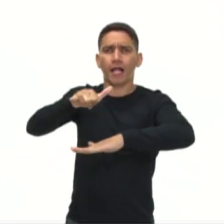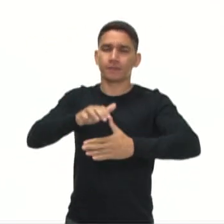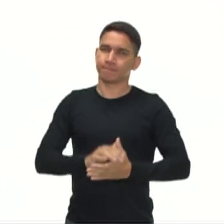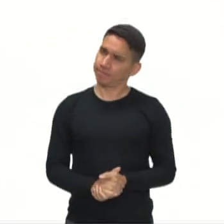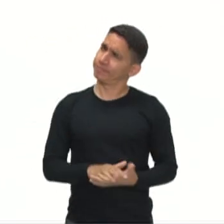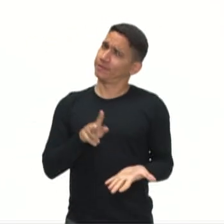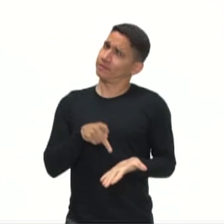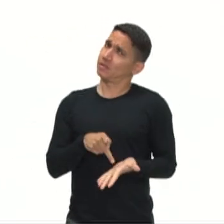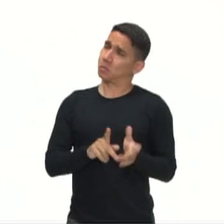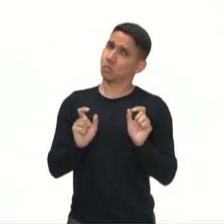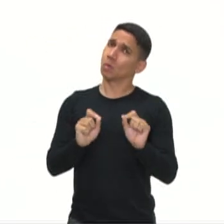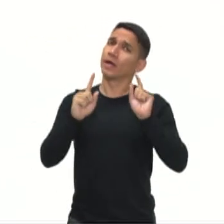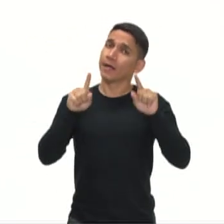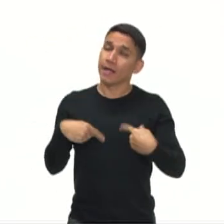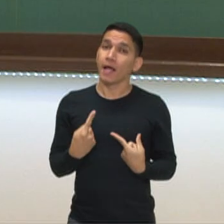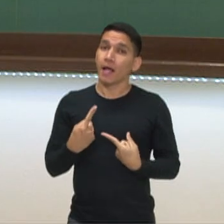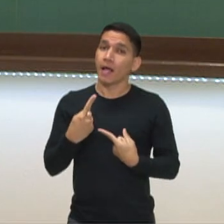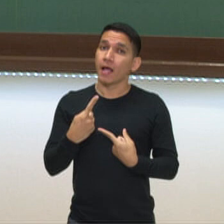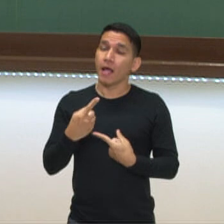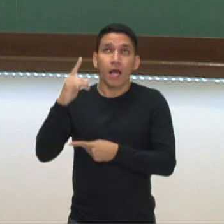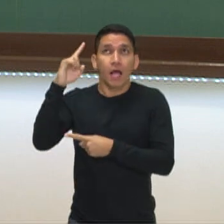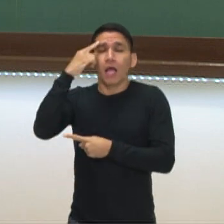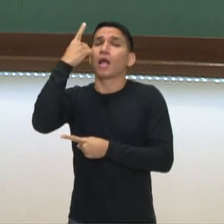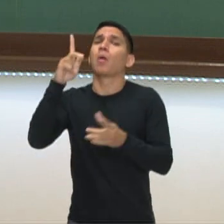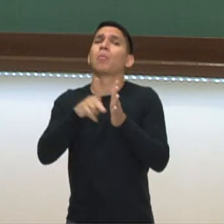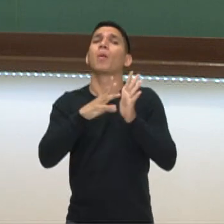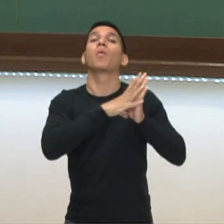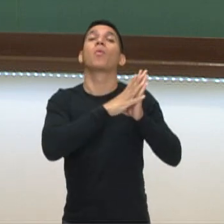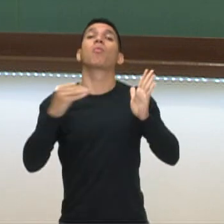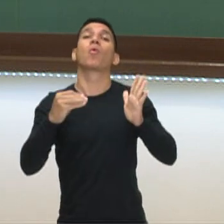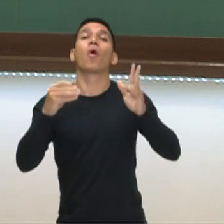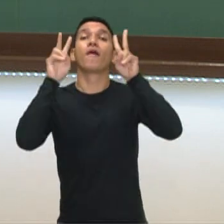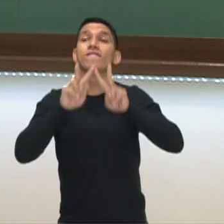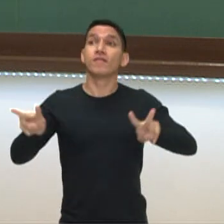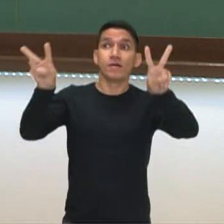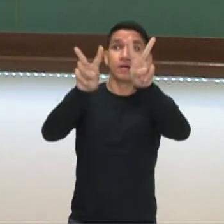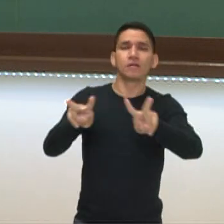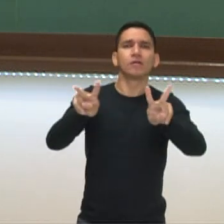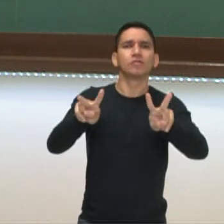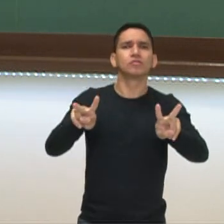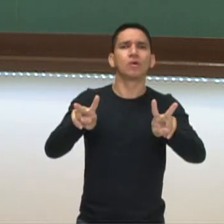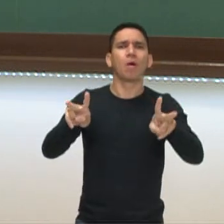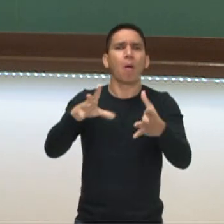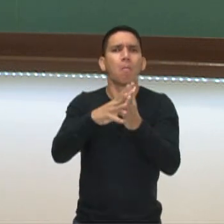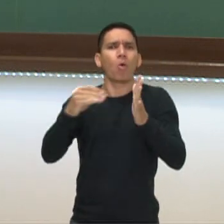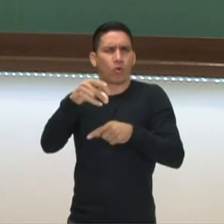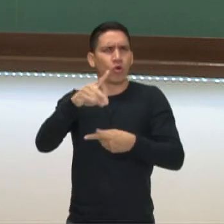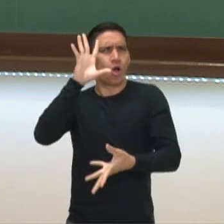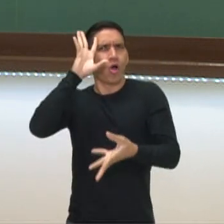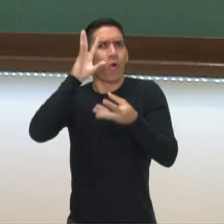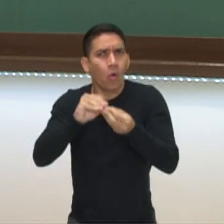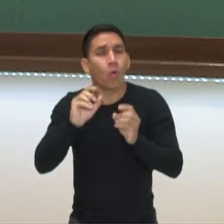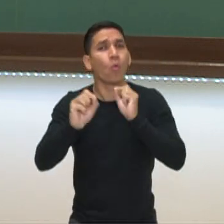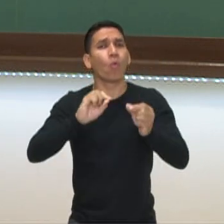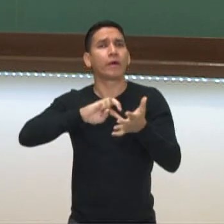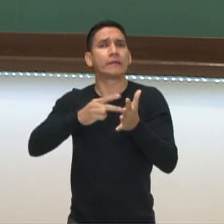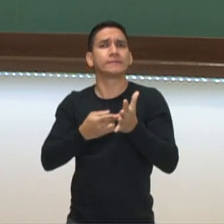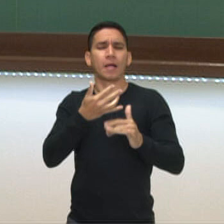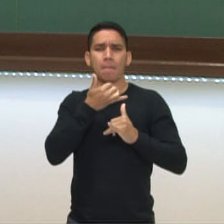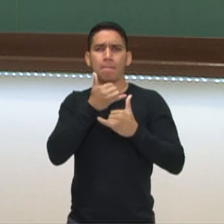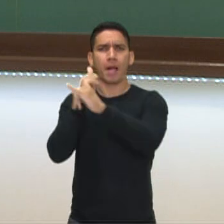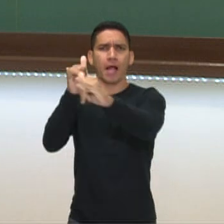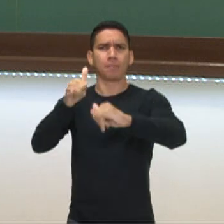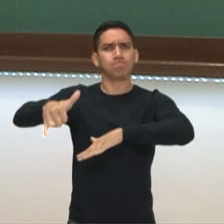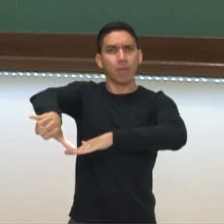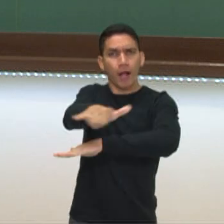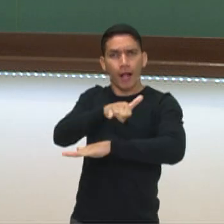Na verdade, a ideia é criar um modelo visual, tá? Um modelo em que você vai compreender aí o que é a corrente elétrica, tá